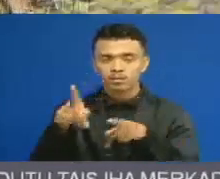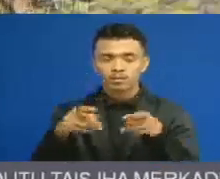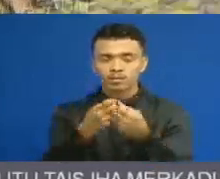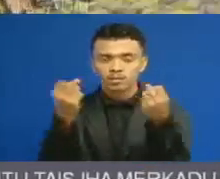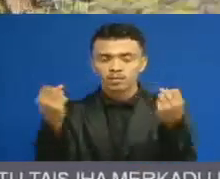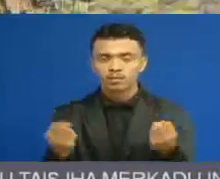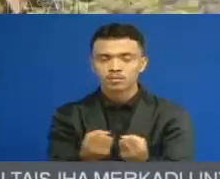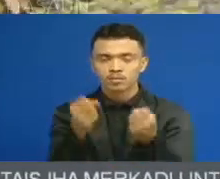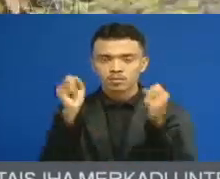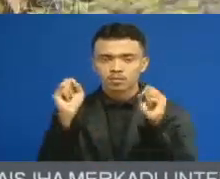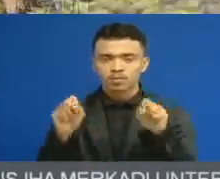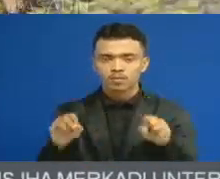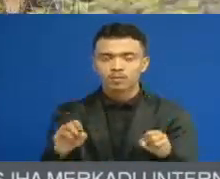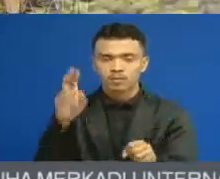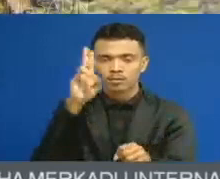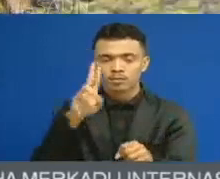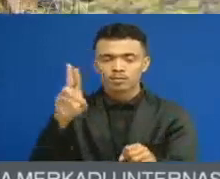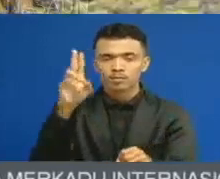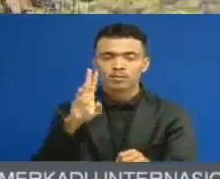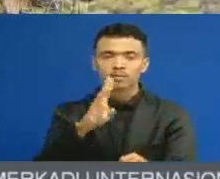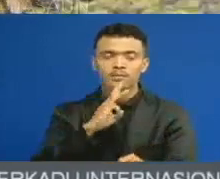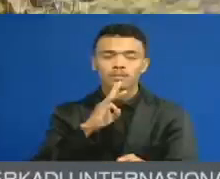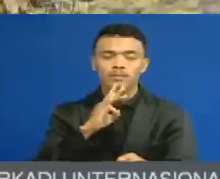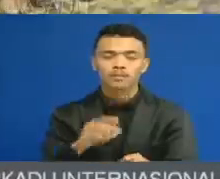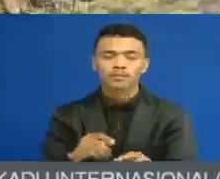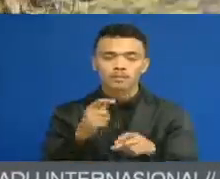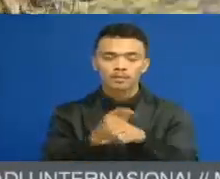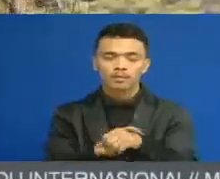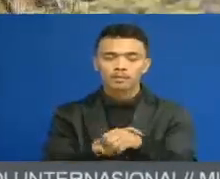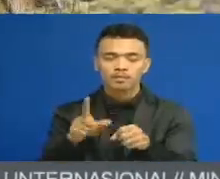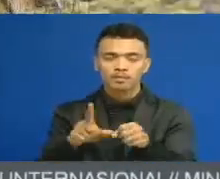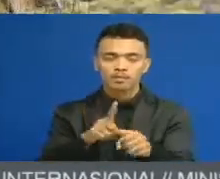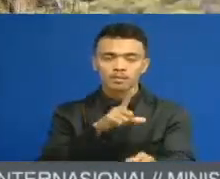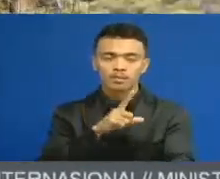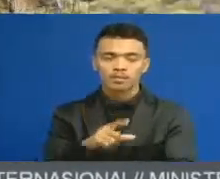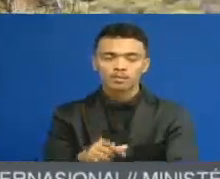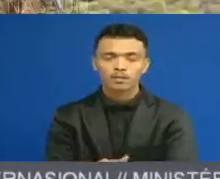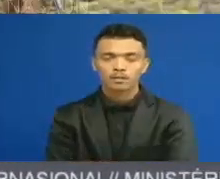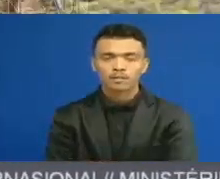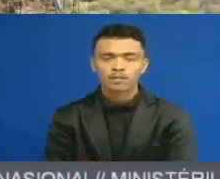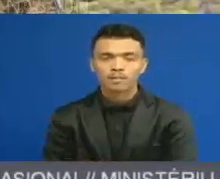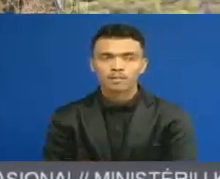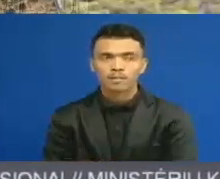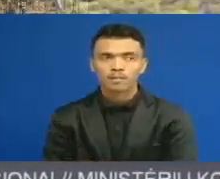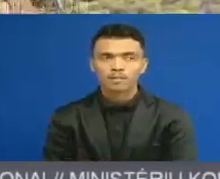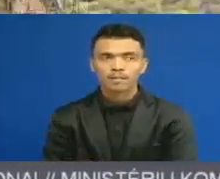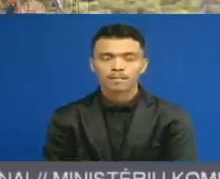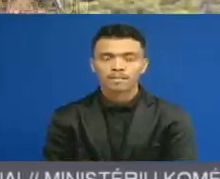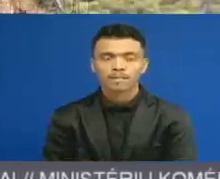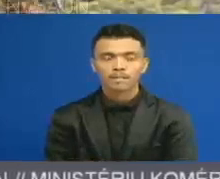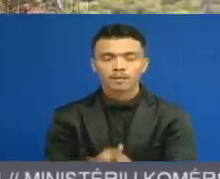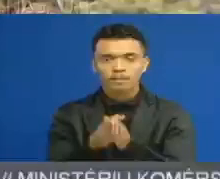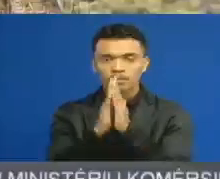asbilto bele uzat be batina ne be naru mas ke ami halu ira ne ami servisu